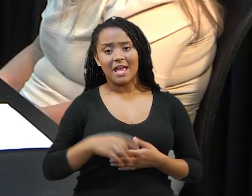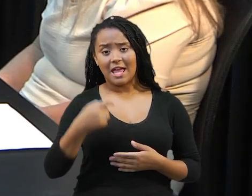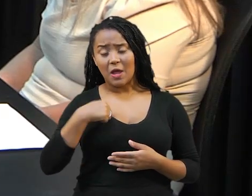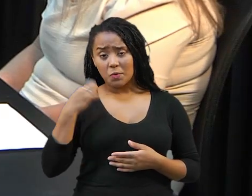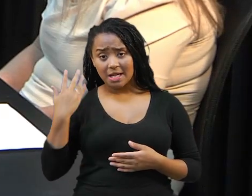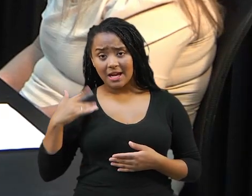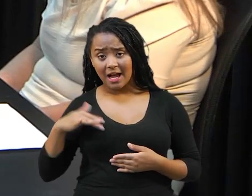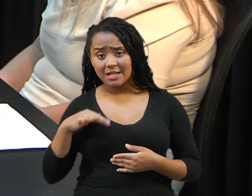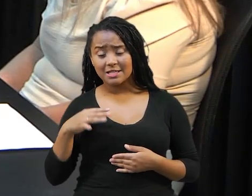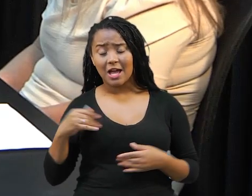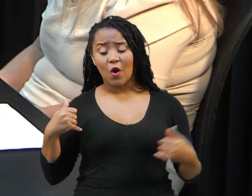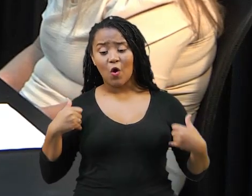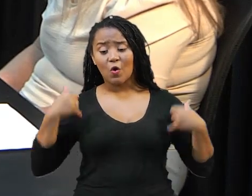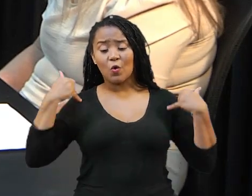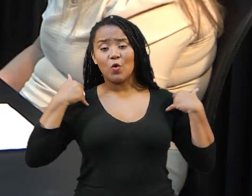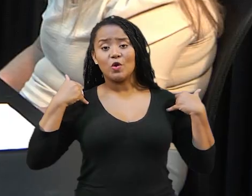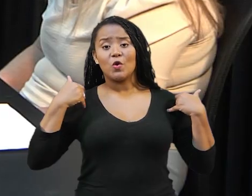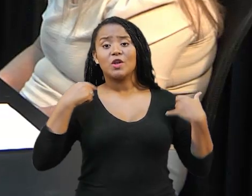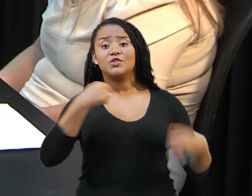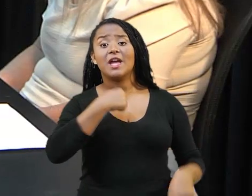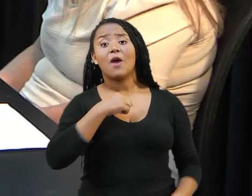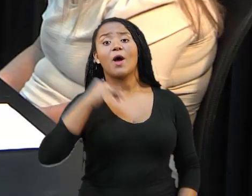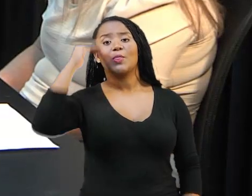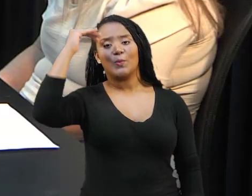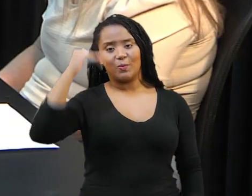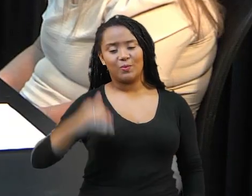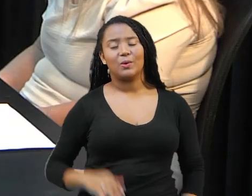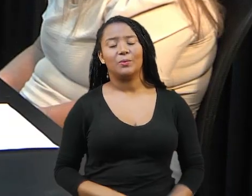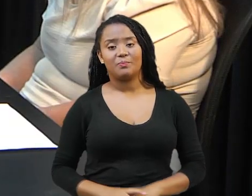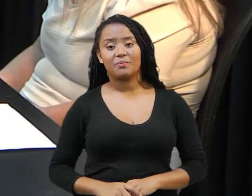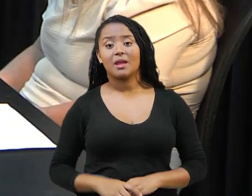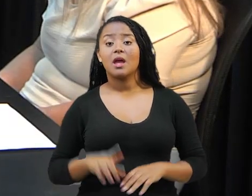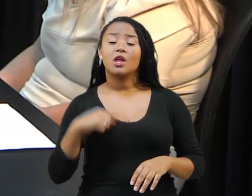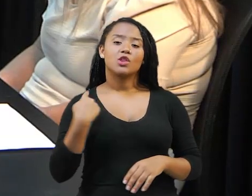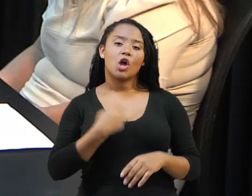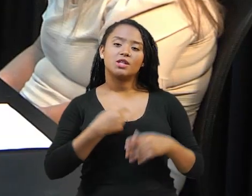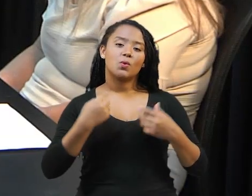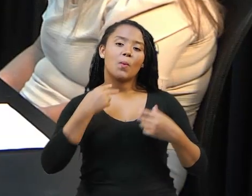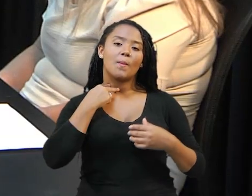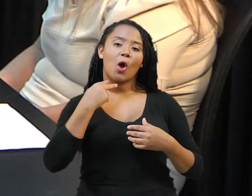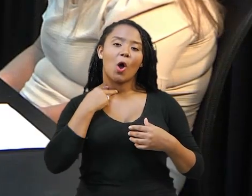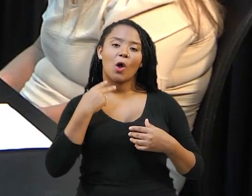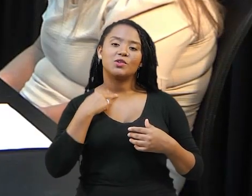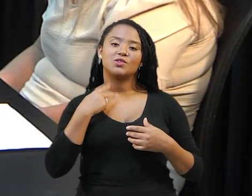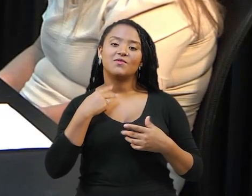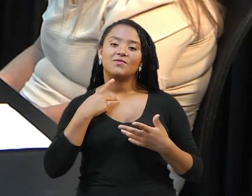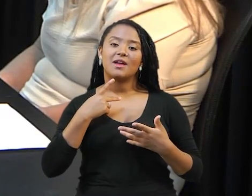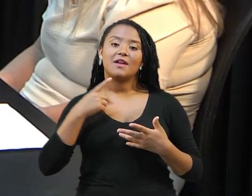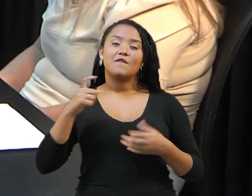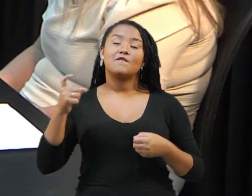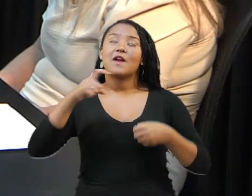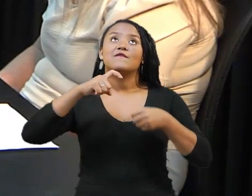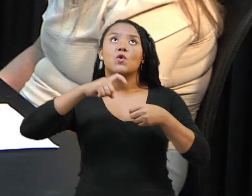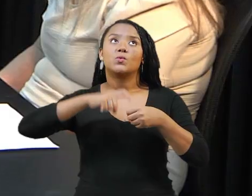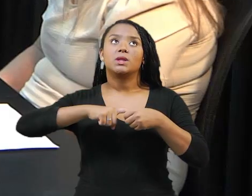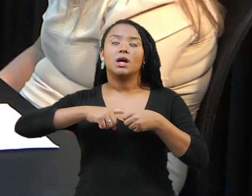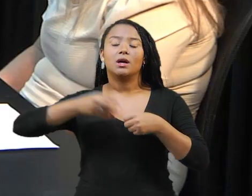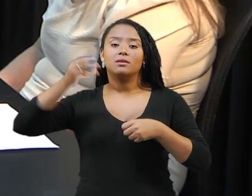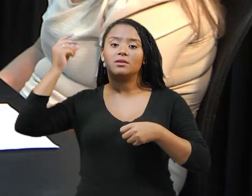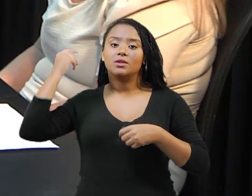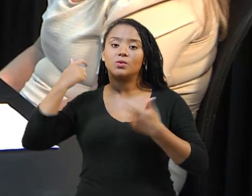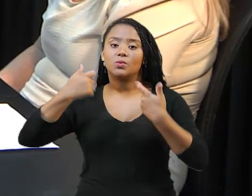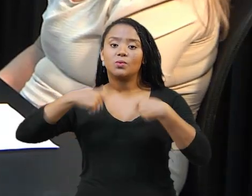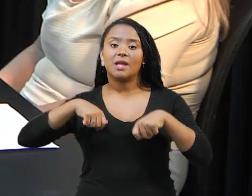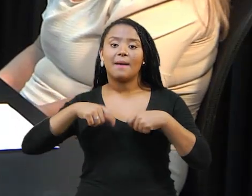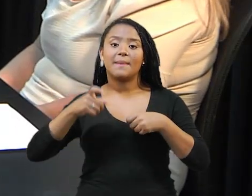que a gente não tem que ficar muito olhando lá para trás nas decisões, né? Não tem como